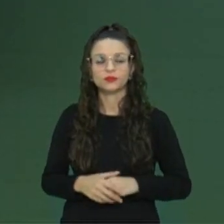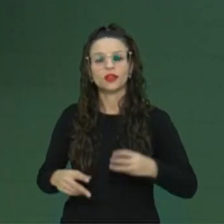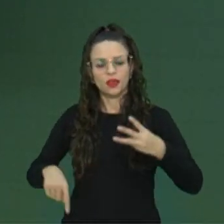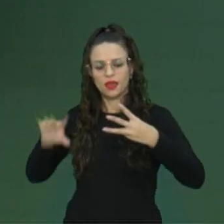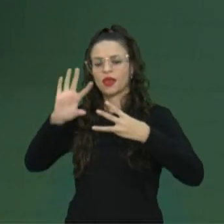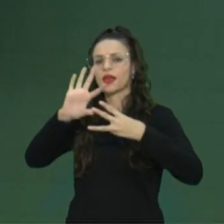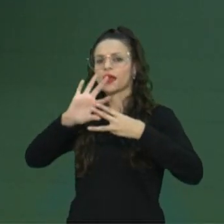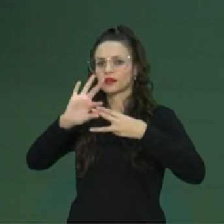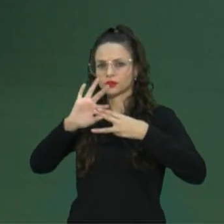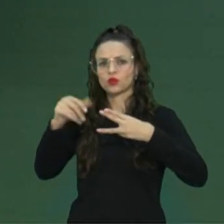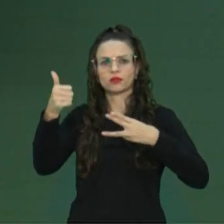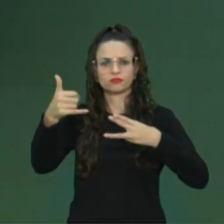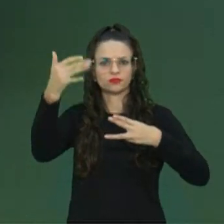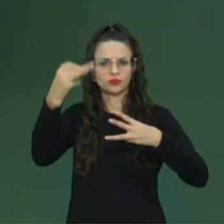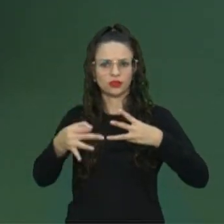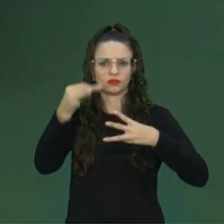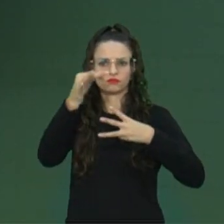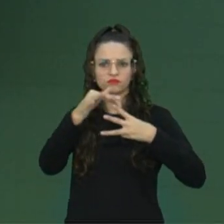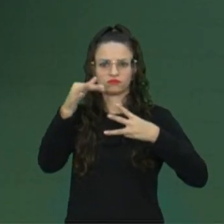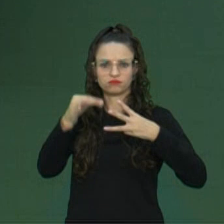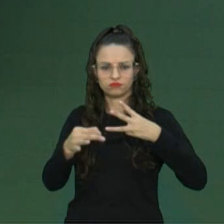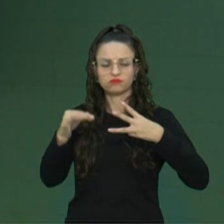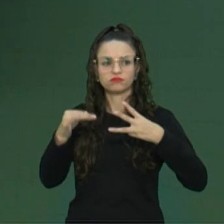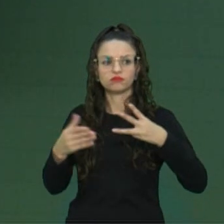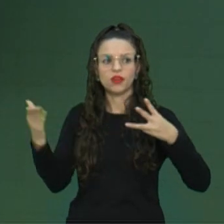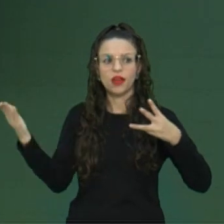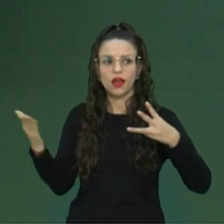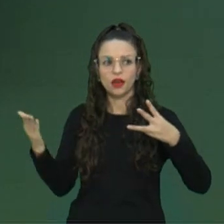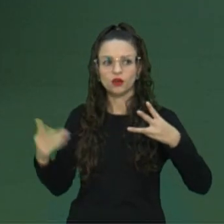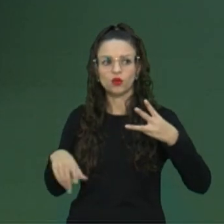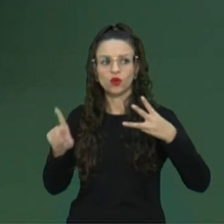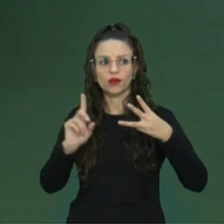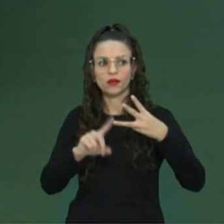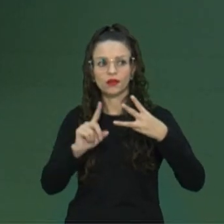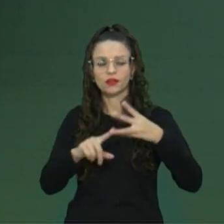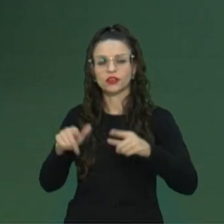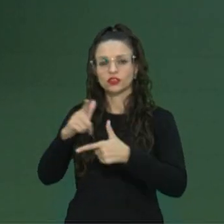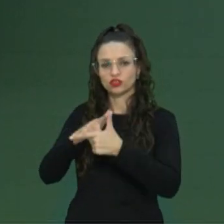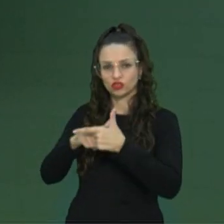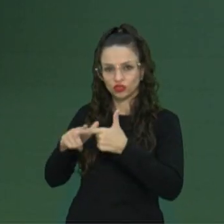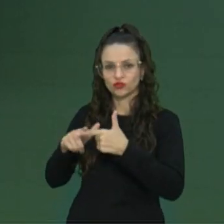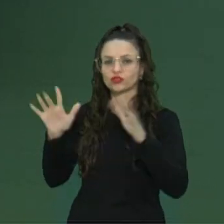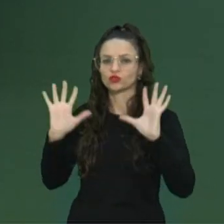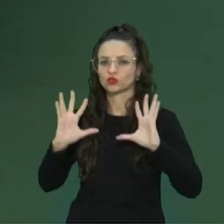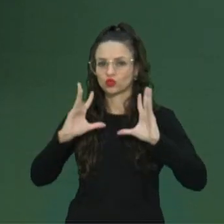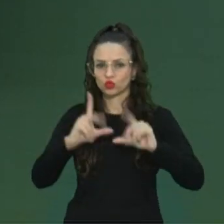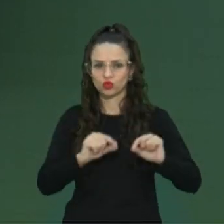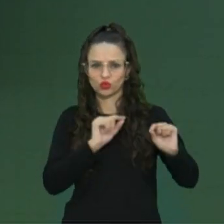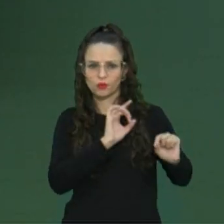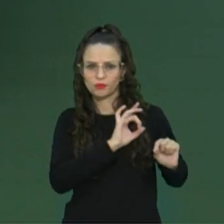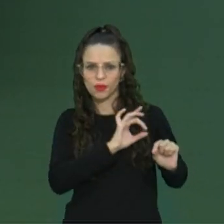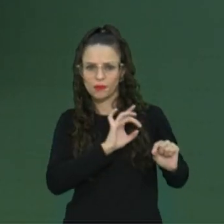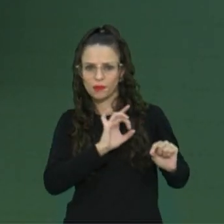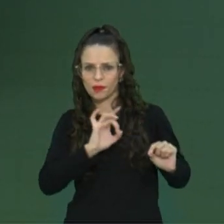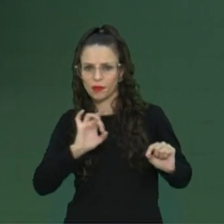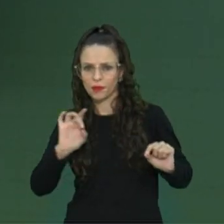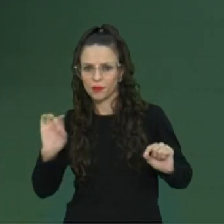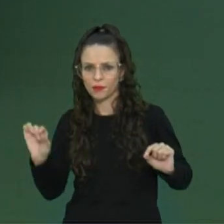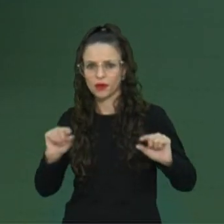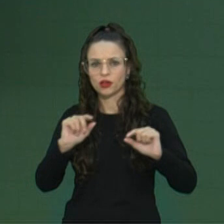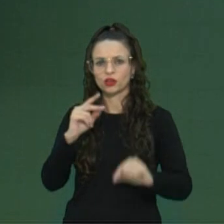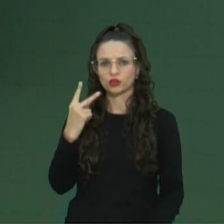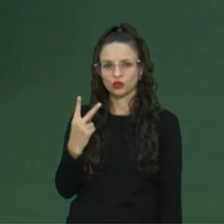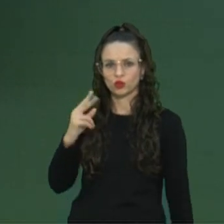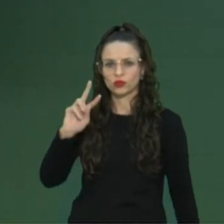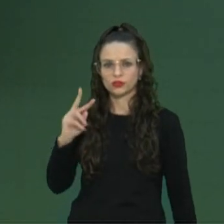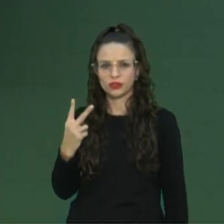na quantidade certa. Agora eu já tenho a divisão aqui do valor, dividi todos eles,